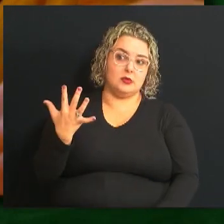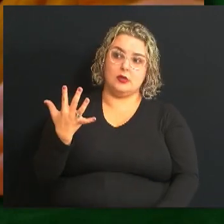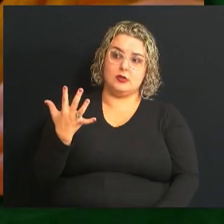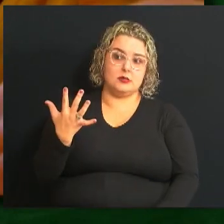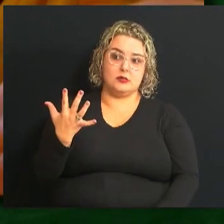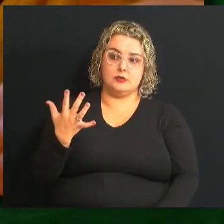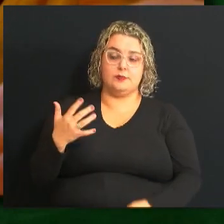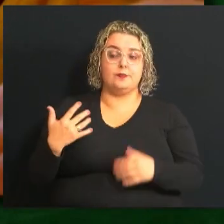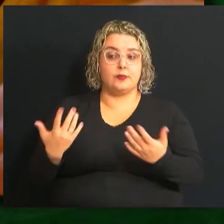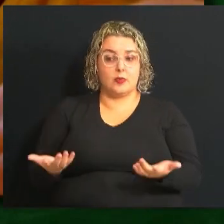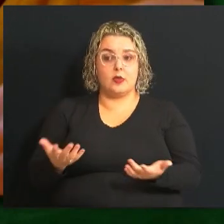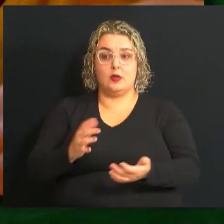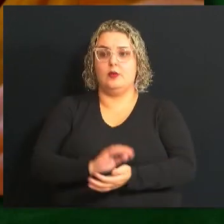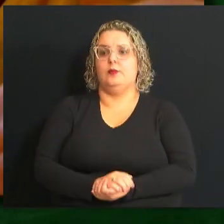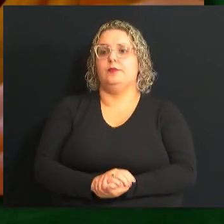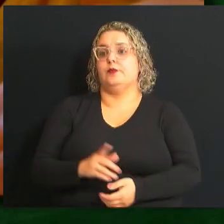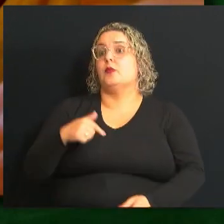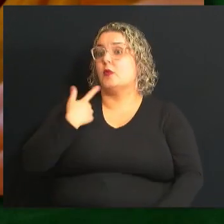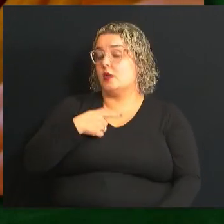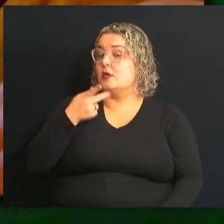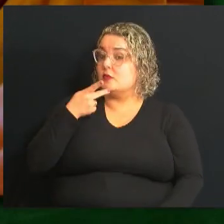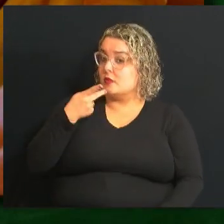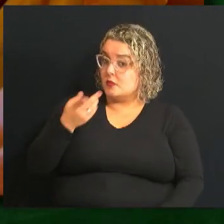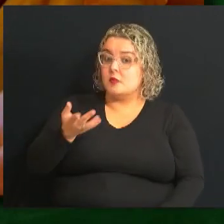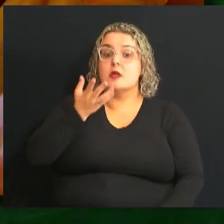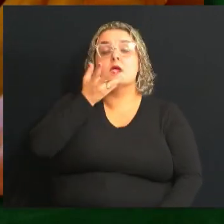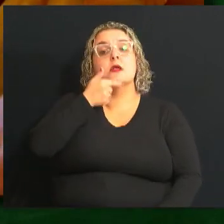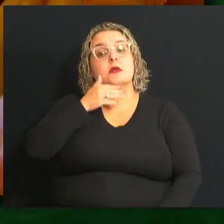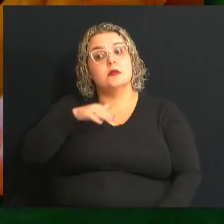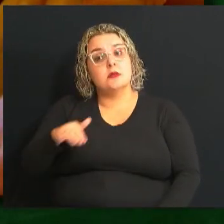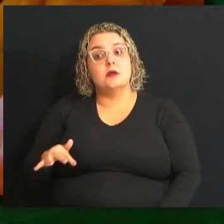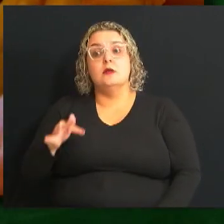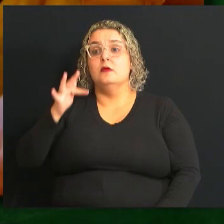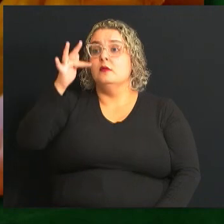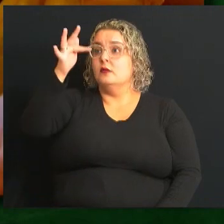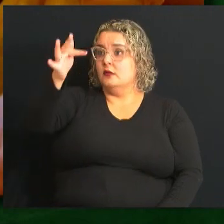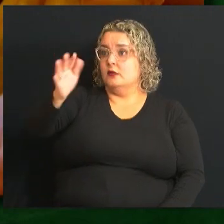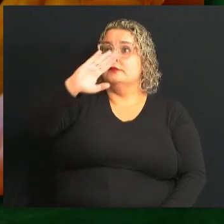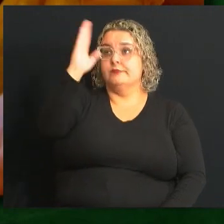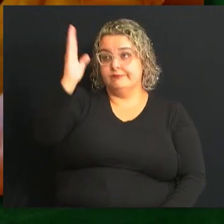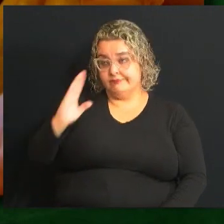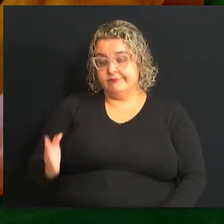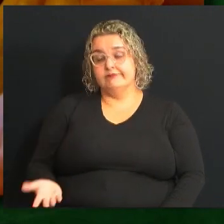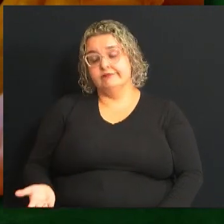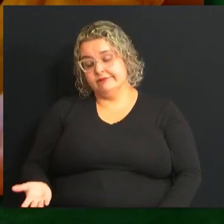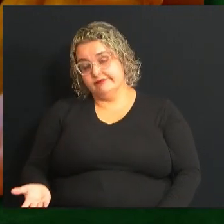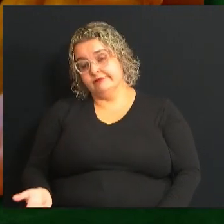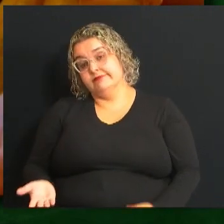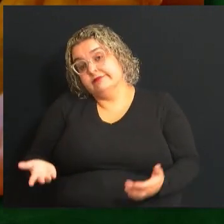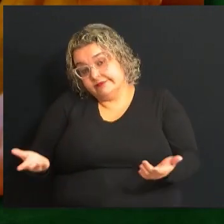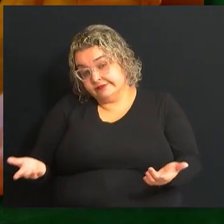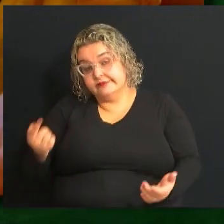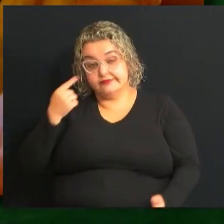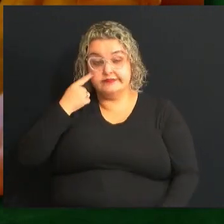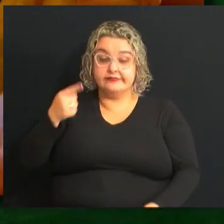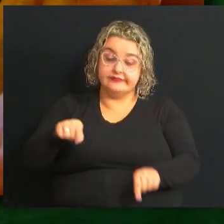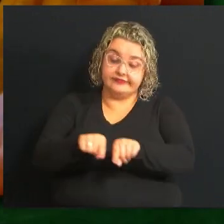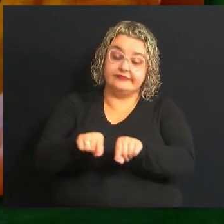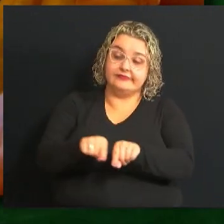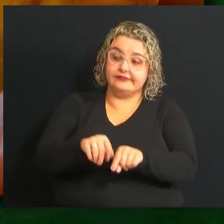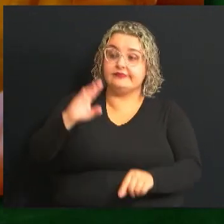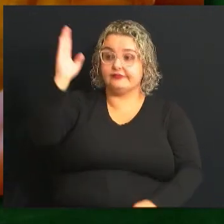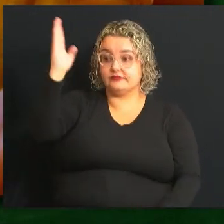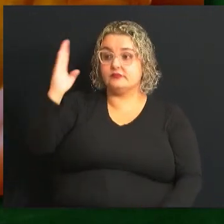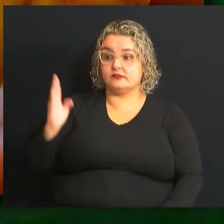Então, a gente fala, as crianças são o futuro do Brasil, mas é importante que a gente pense também que o Brasil é o